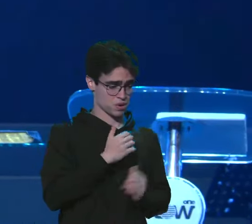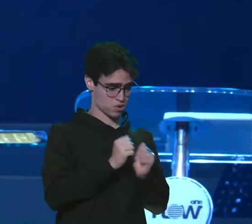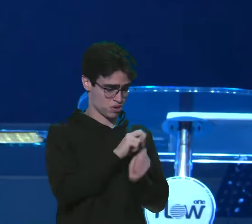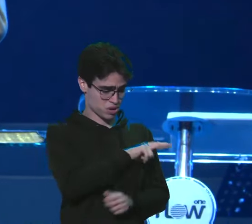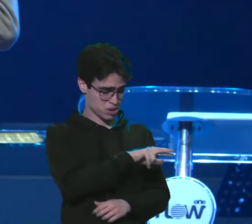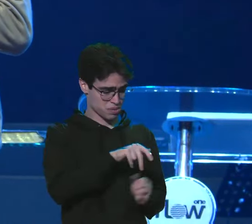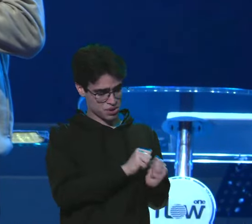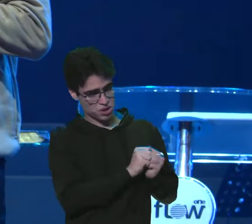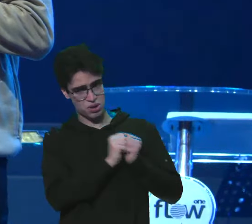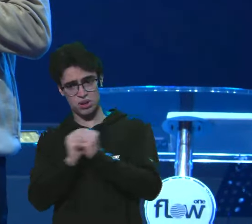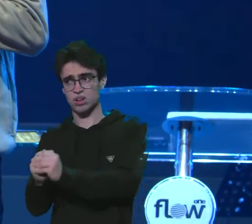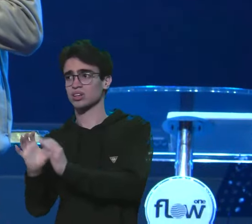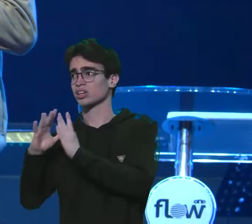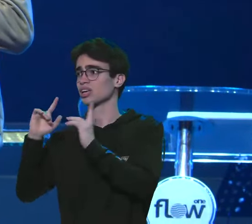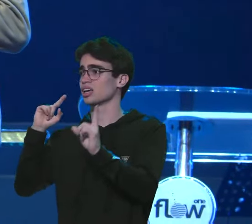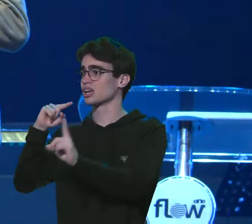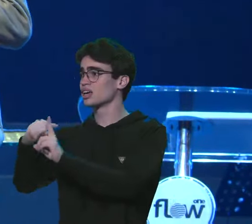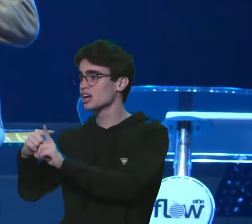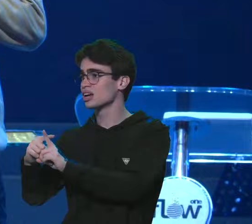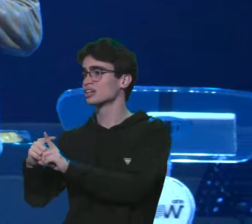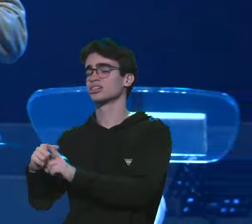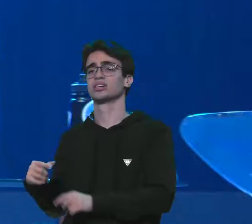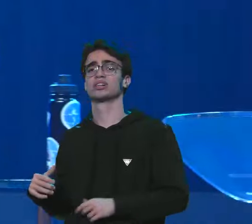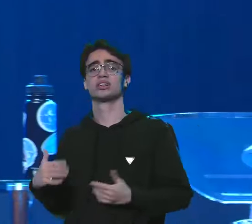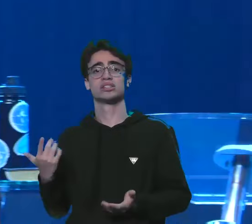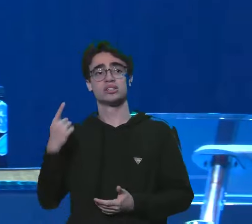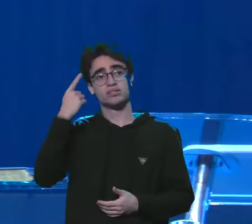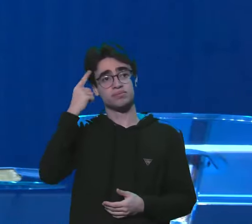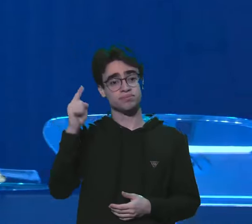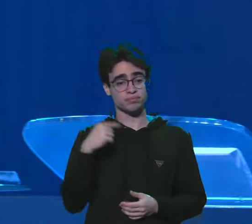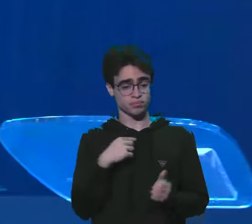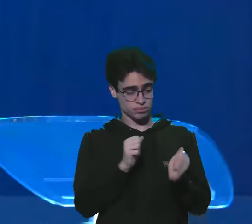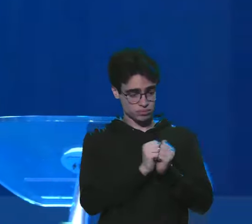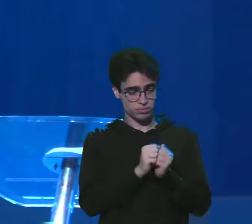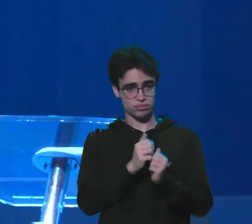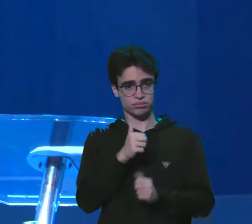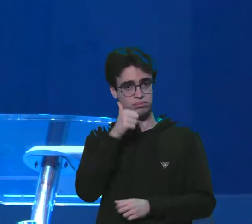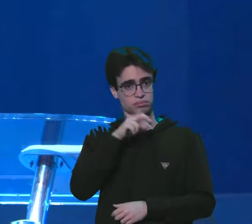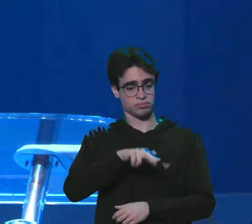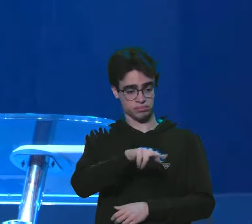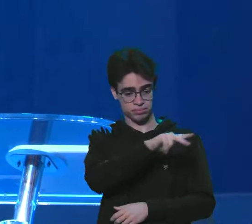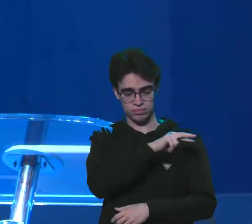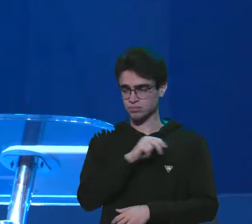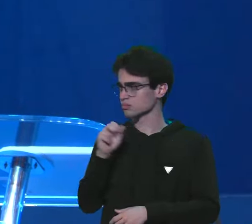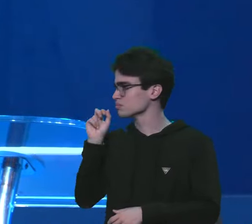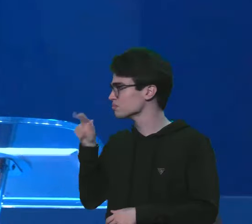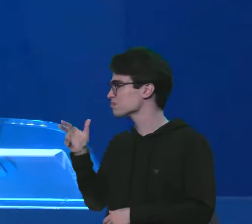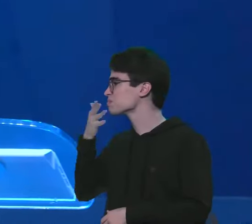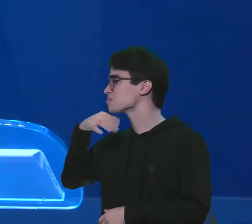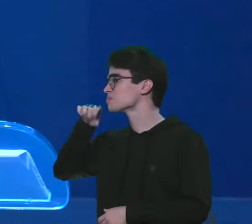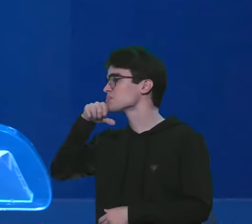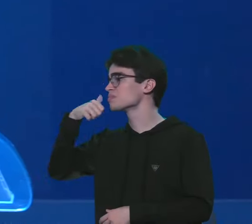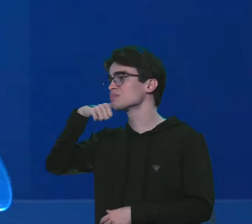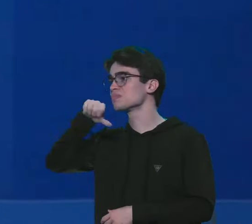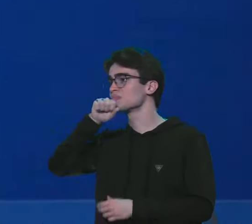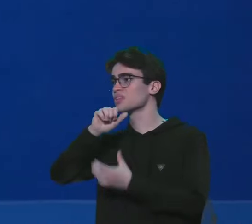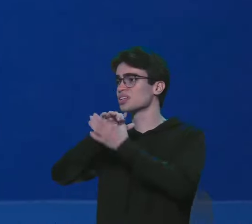nos levou para a igreja um dia. Então, quando eu e minhas irmãs vimos os nossos pais se